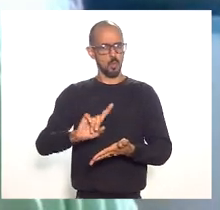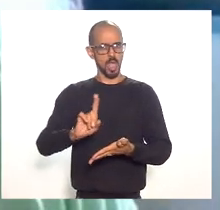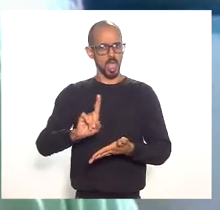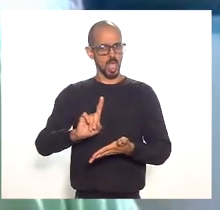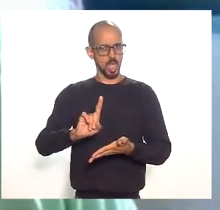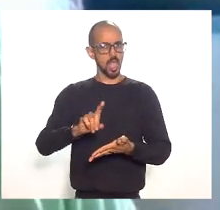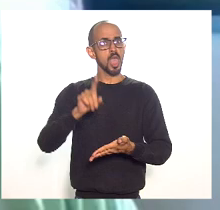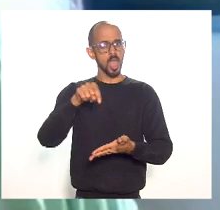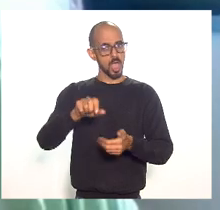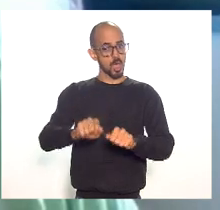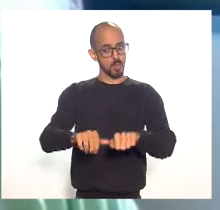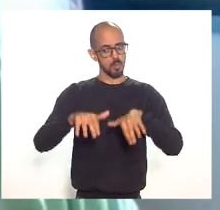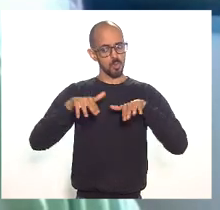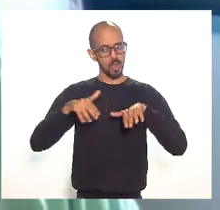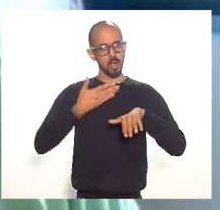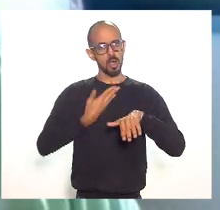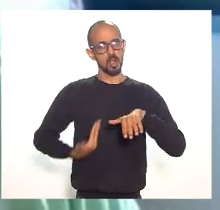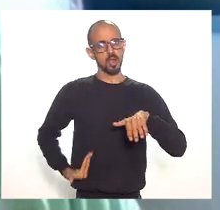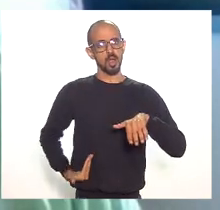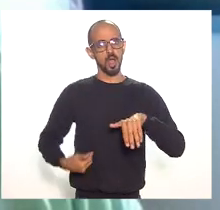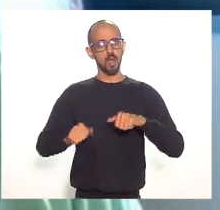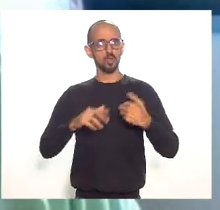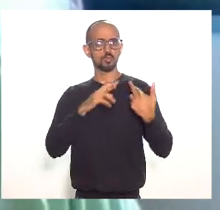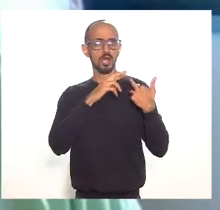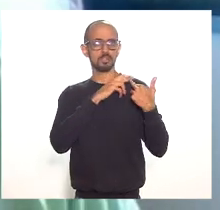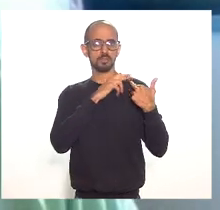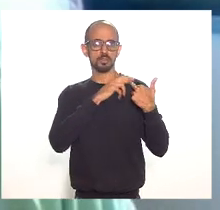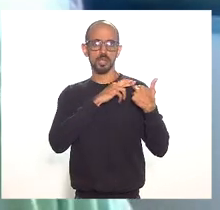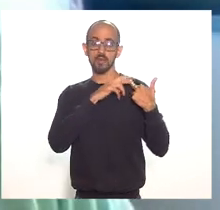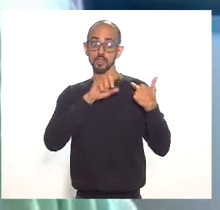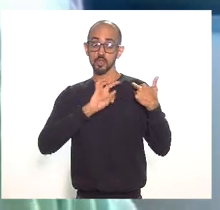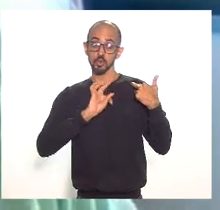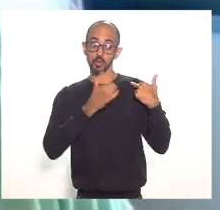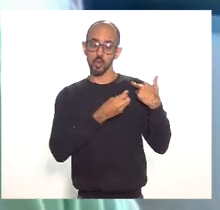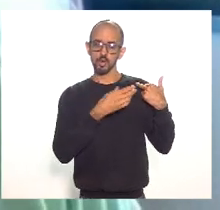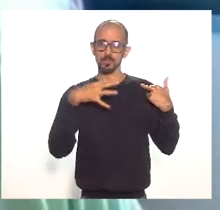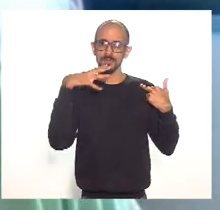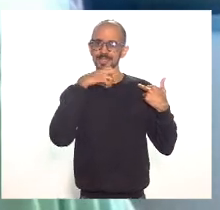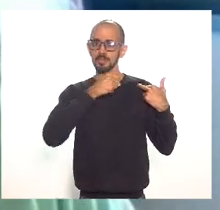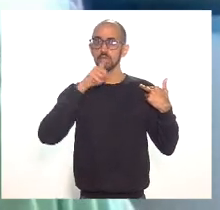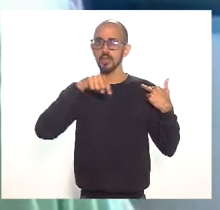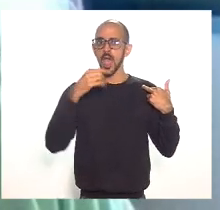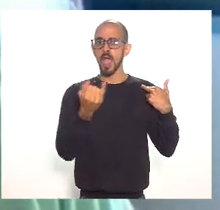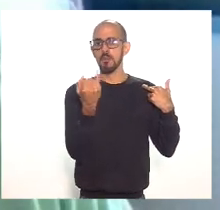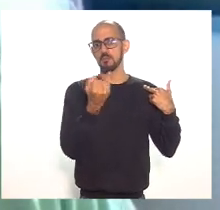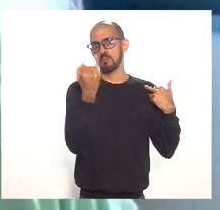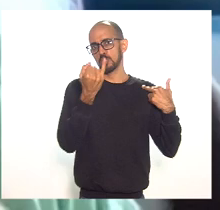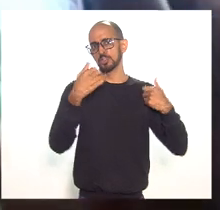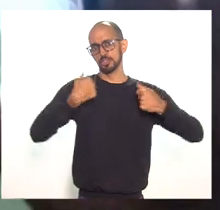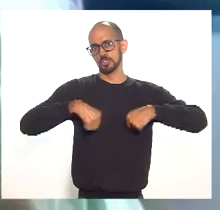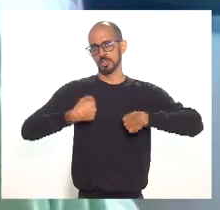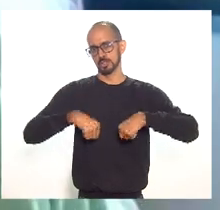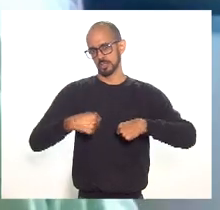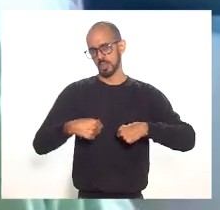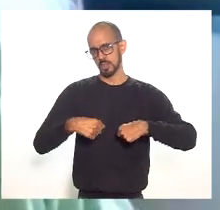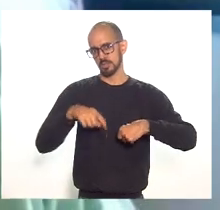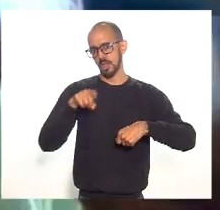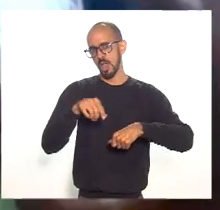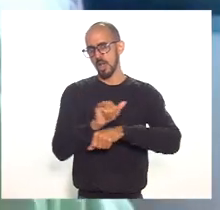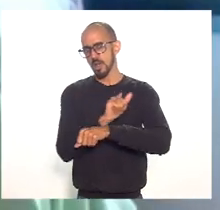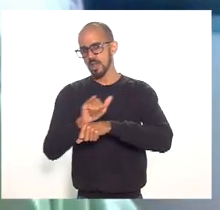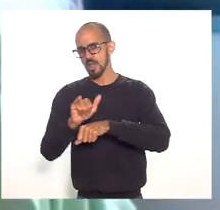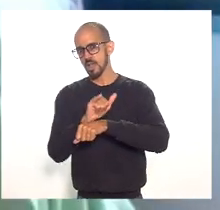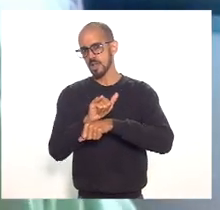de uma audiência com as autoridades e todos viram que isso era muito importante e necessário. Vai ser um instrumento de